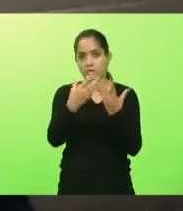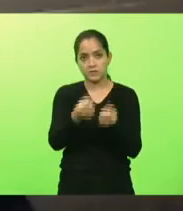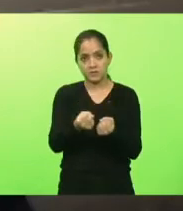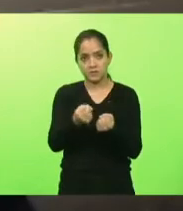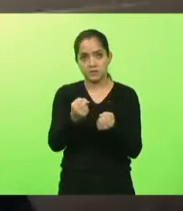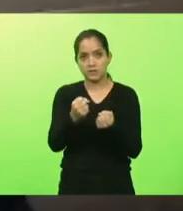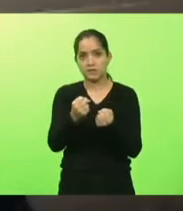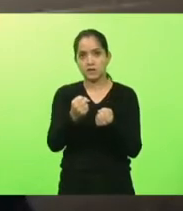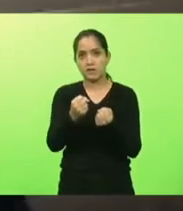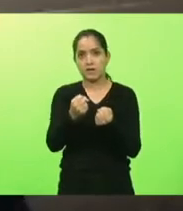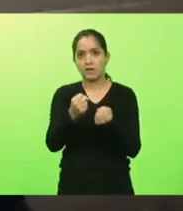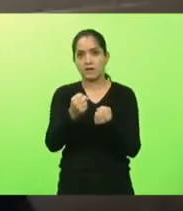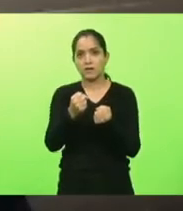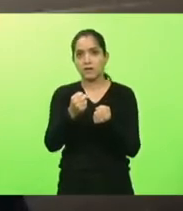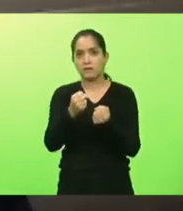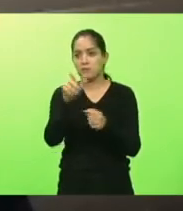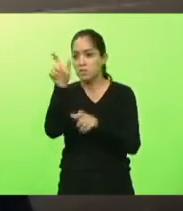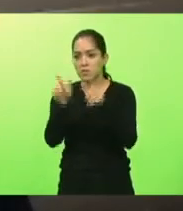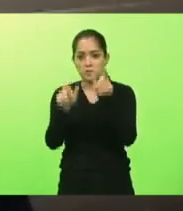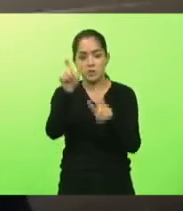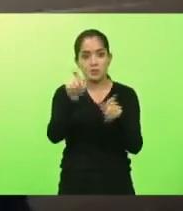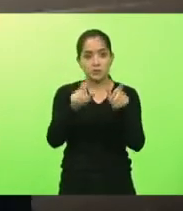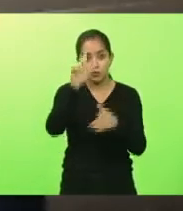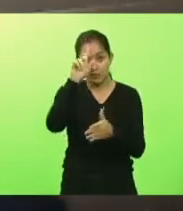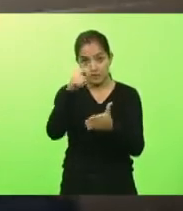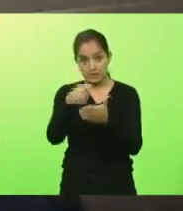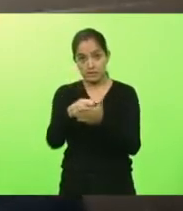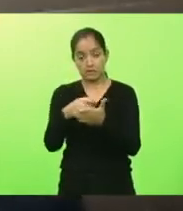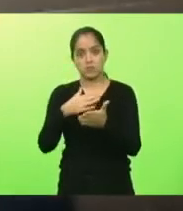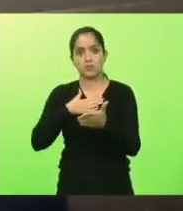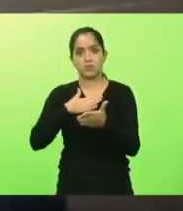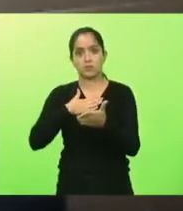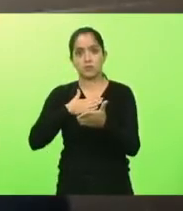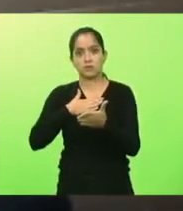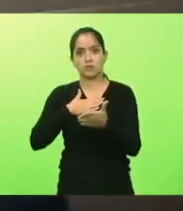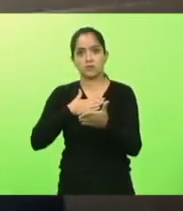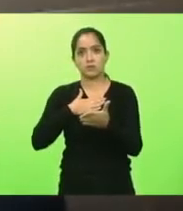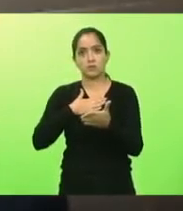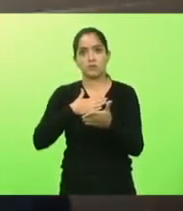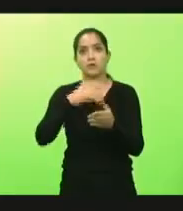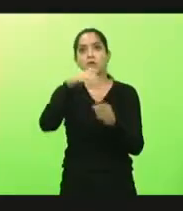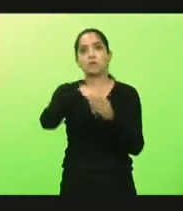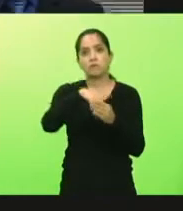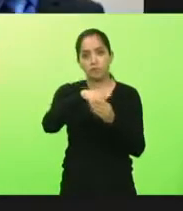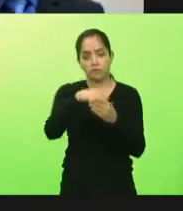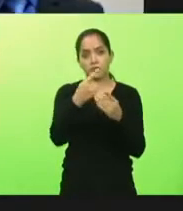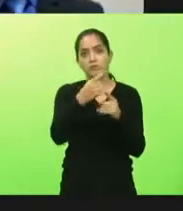meu decida pelo meu voto. Mas respeito, colega deputado. Voto contrário, sim.